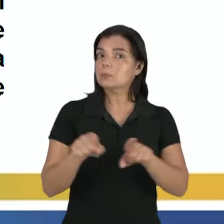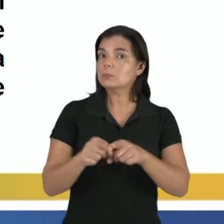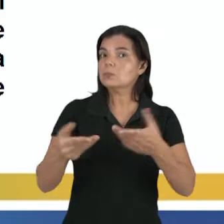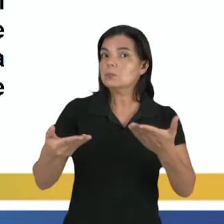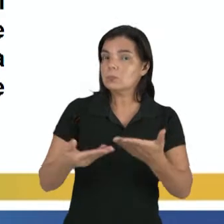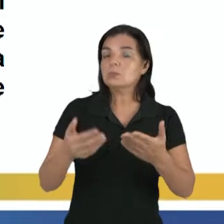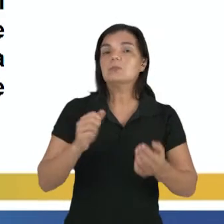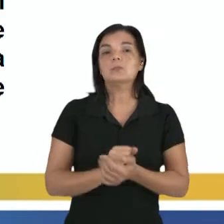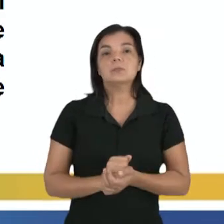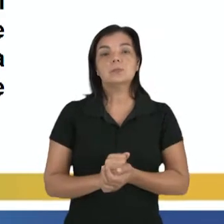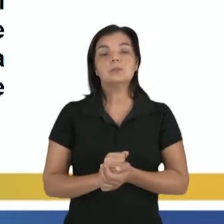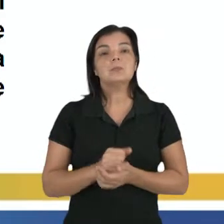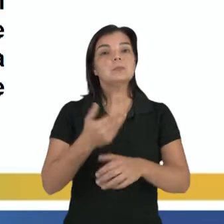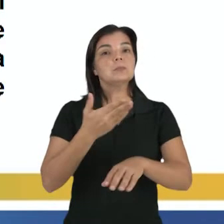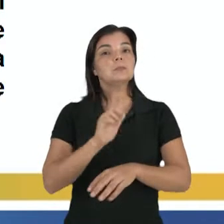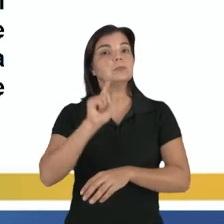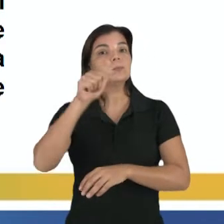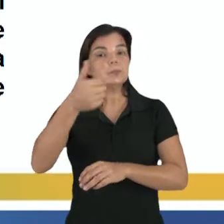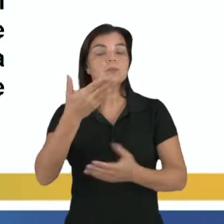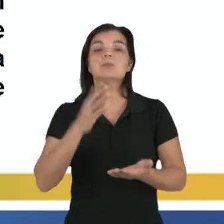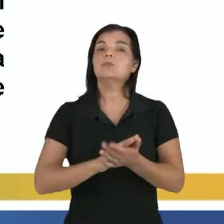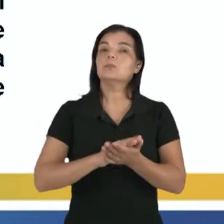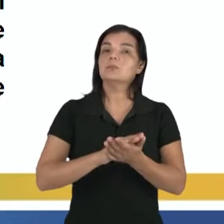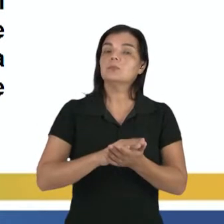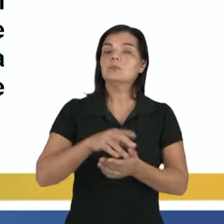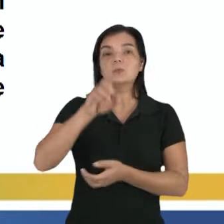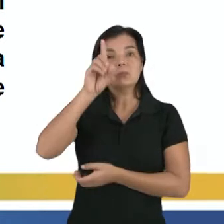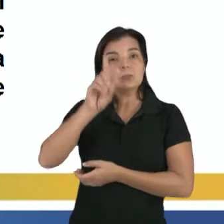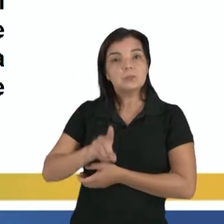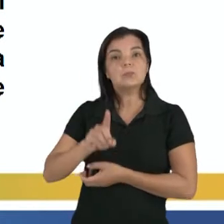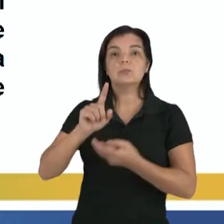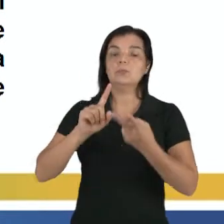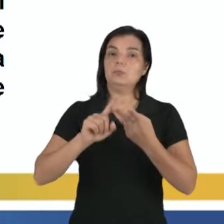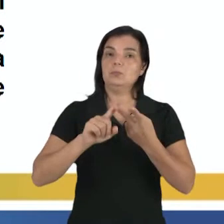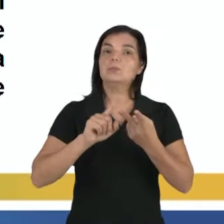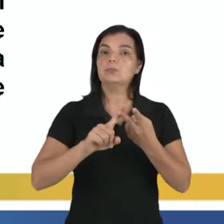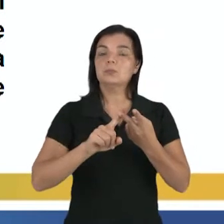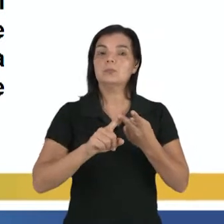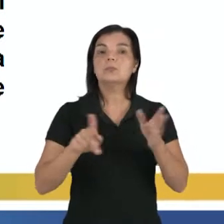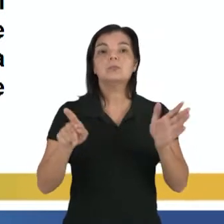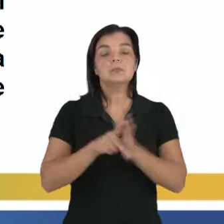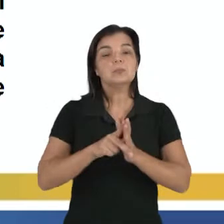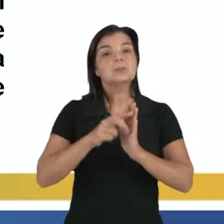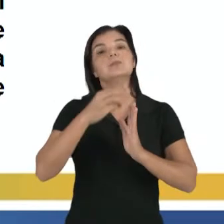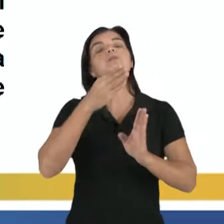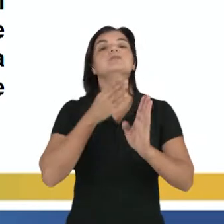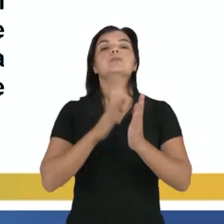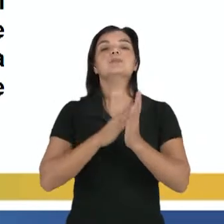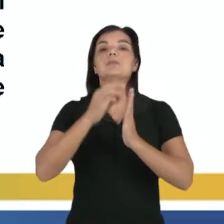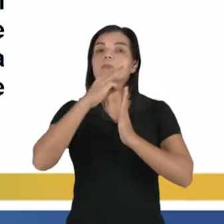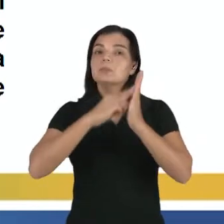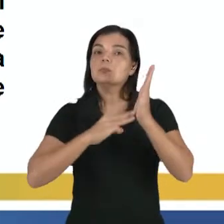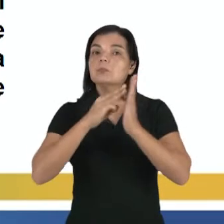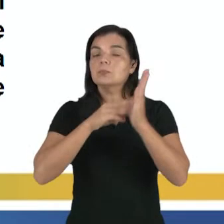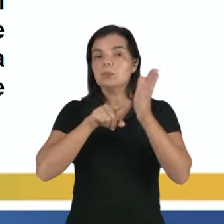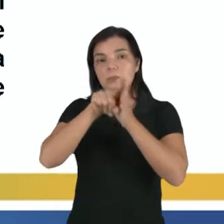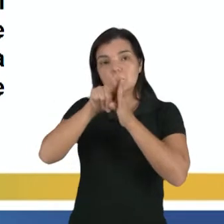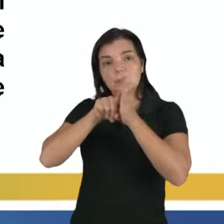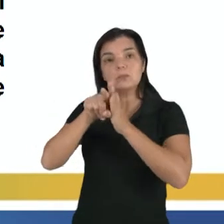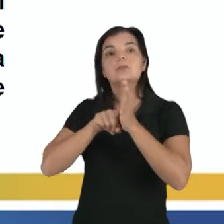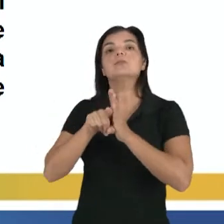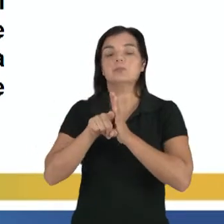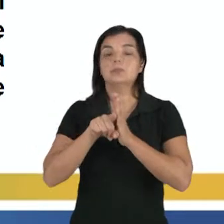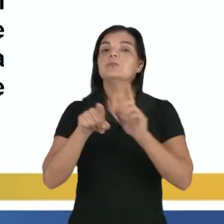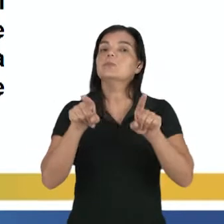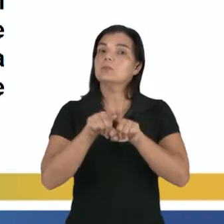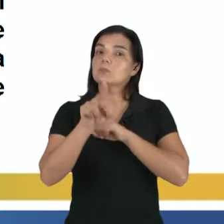hoje é exercida em outras áreas, como no direito, na própria metodologia científica, É